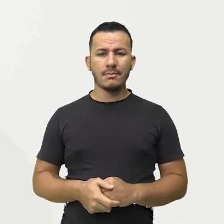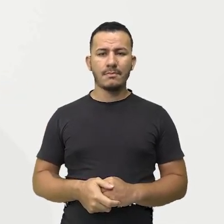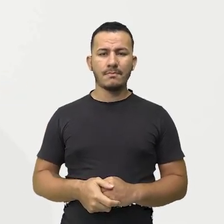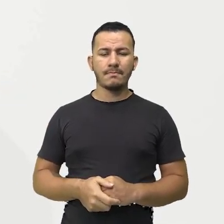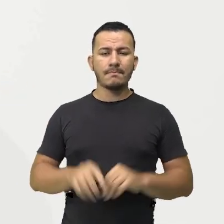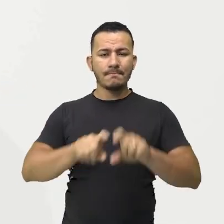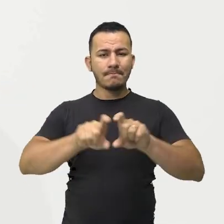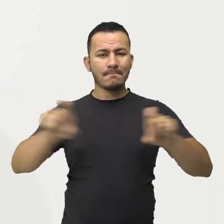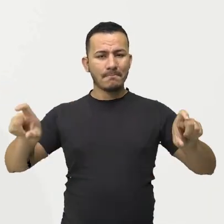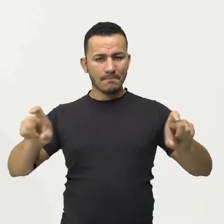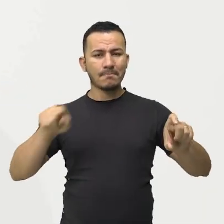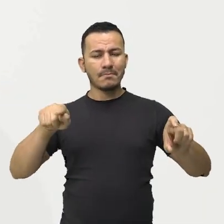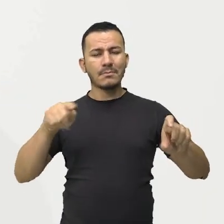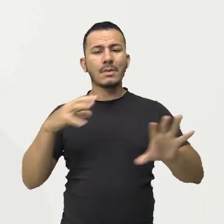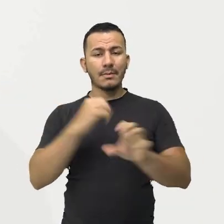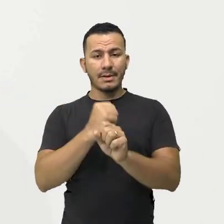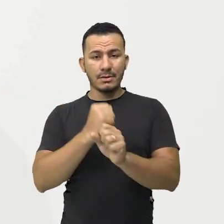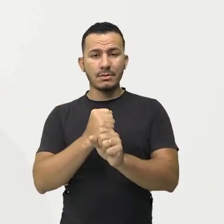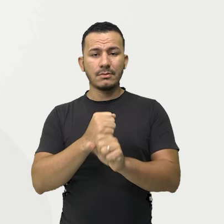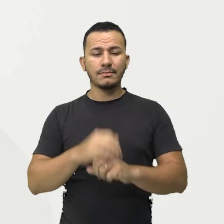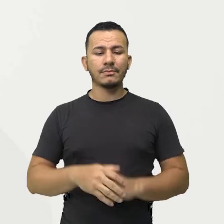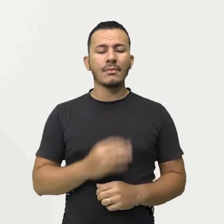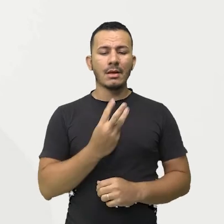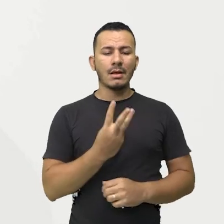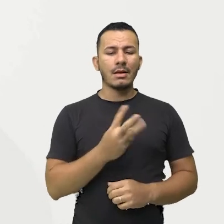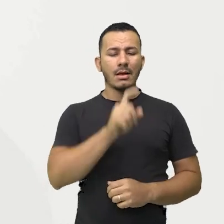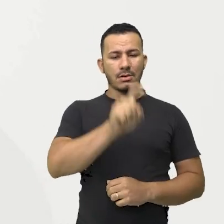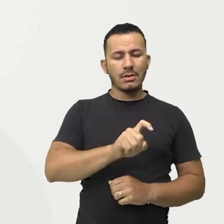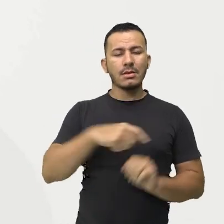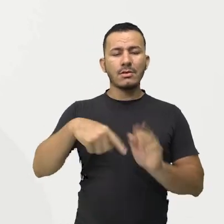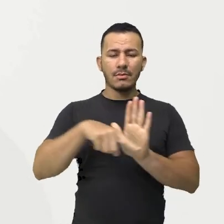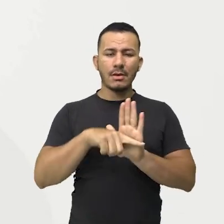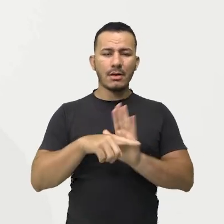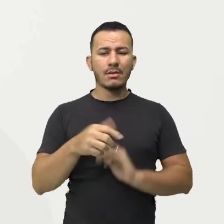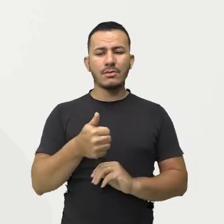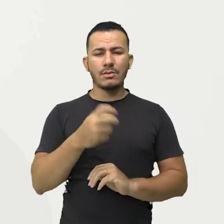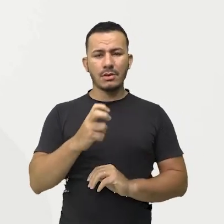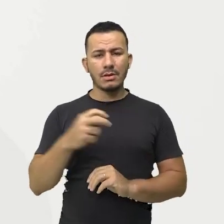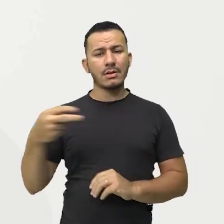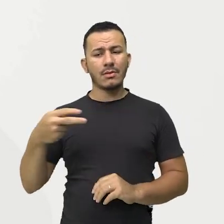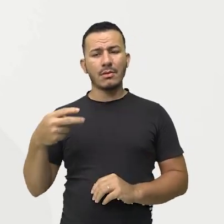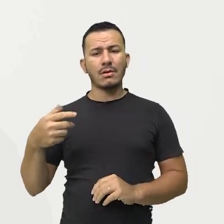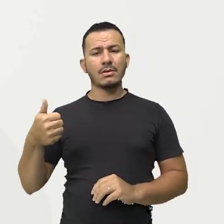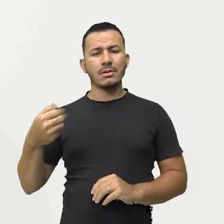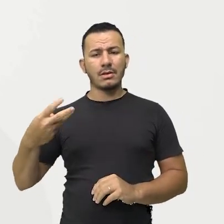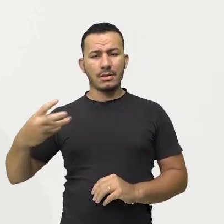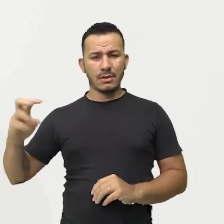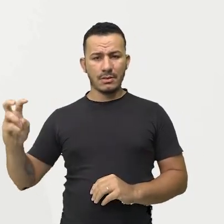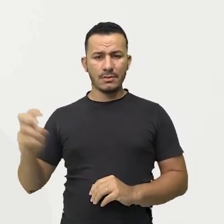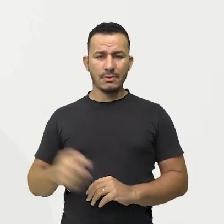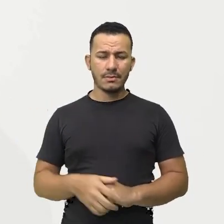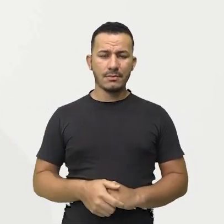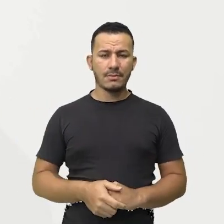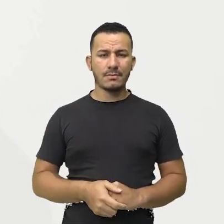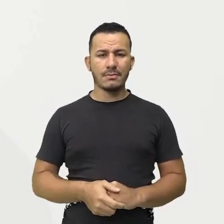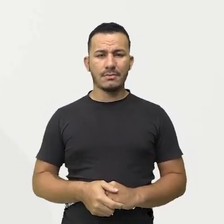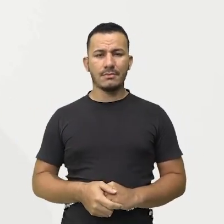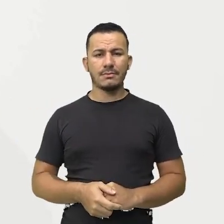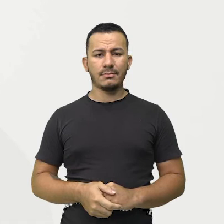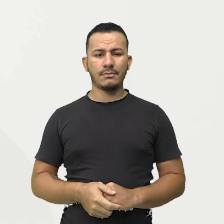Olha a equação que nós ficamos então. 3x menos 15 igual a